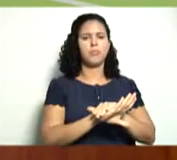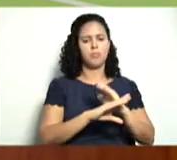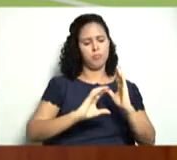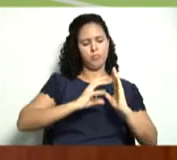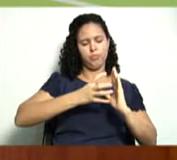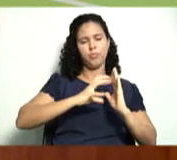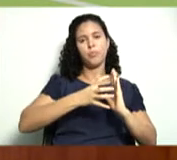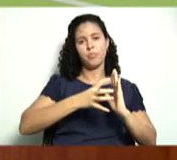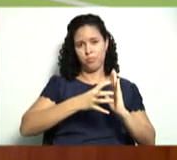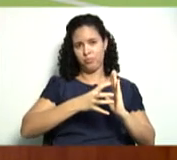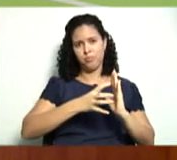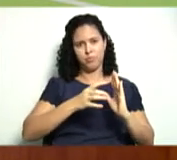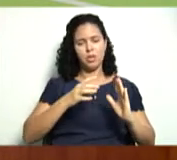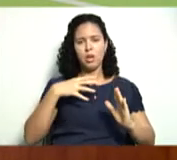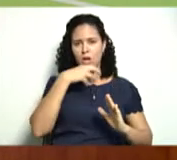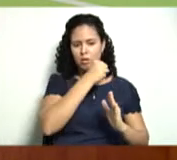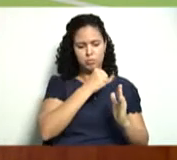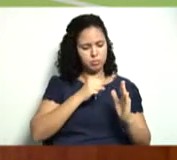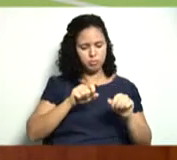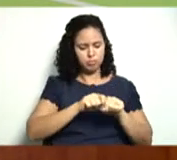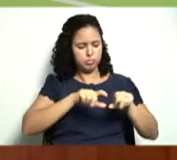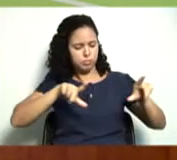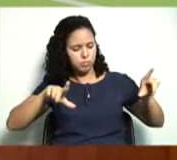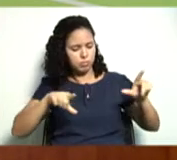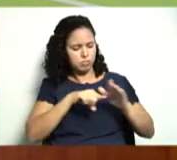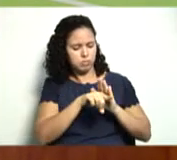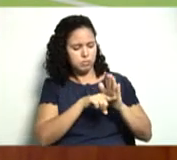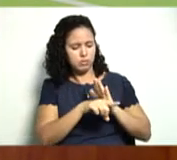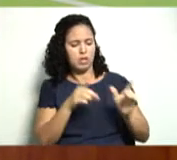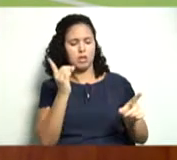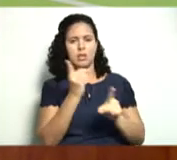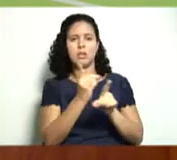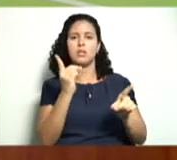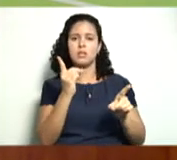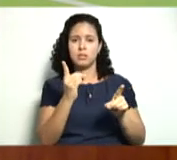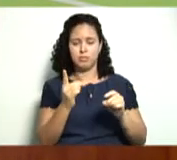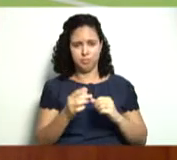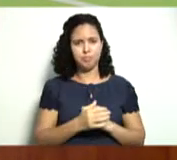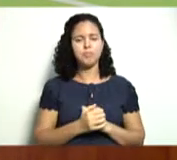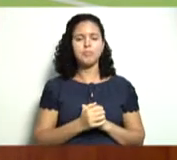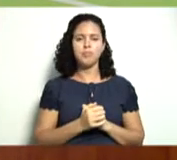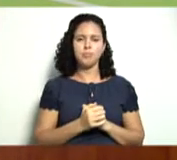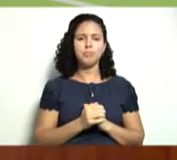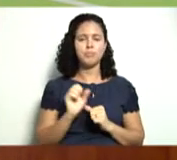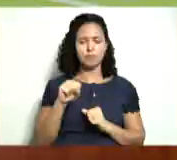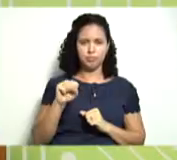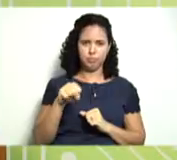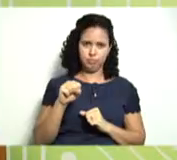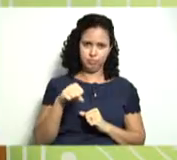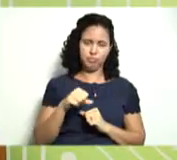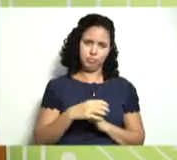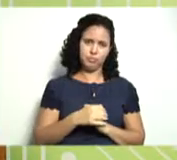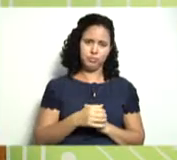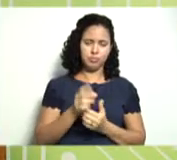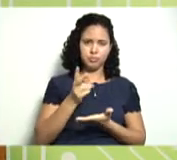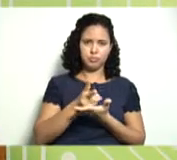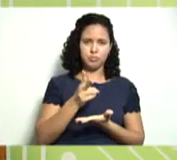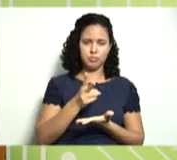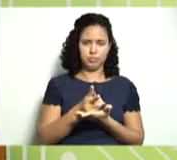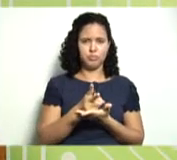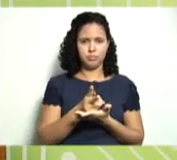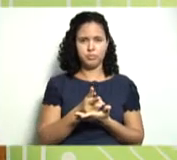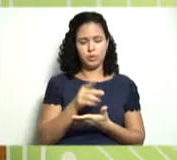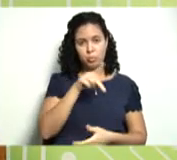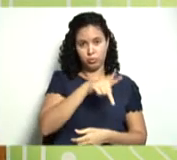e sem ter dependência de outras pessoas no processo muito bem sal então assim continuando o que o saulo